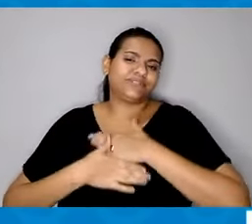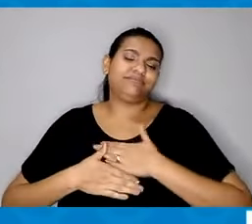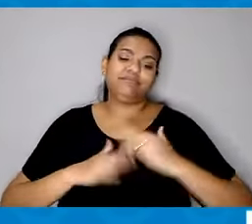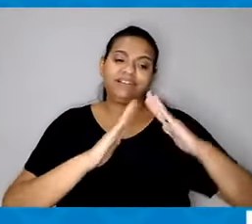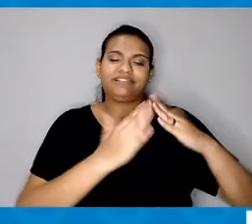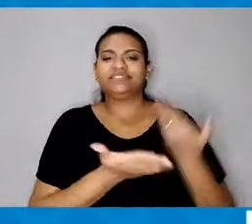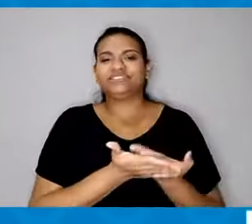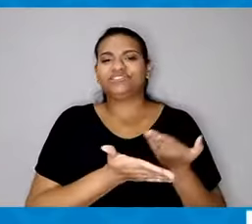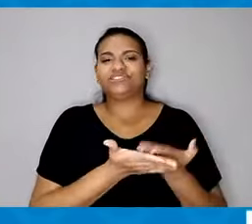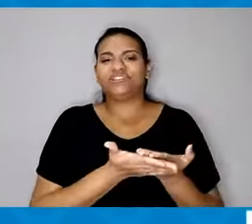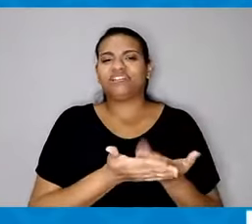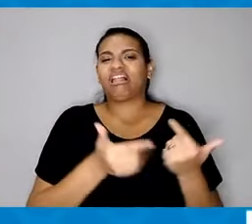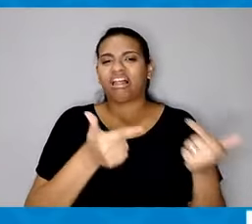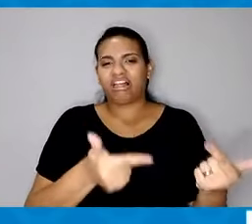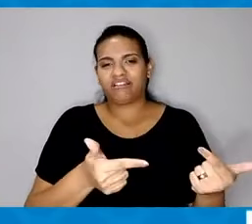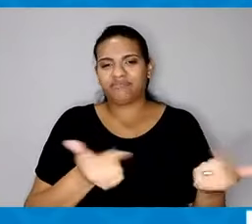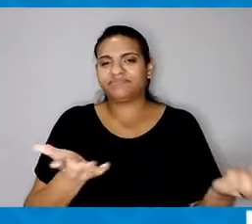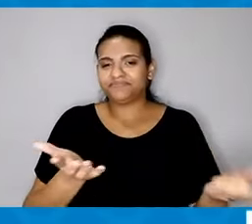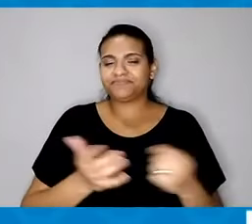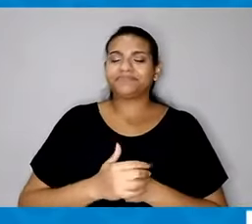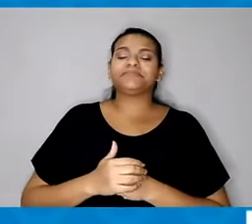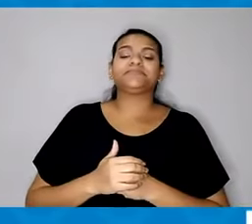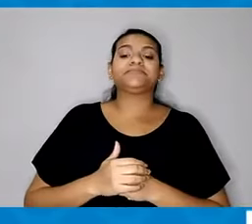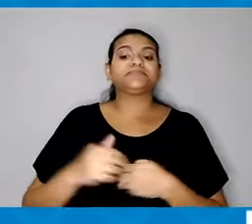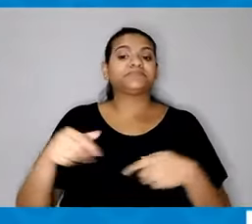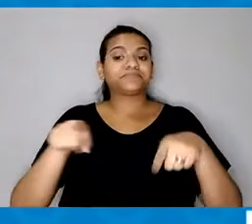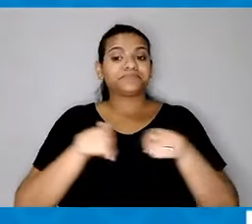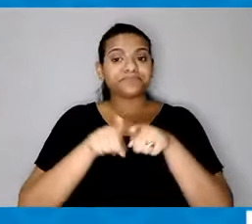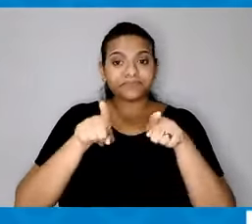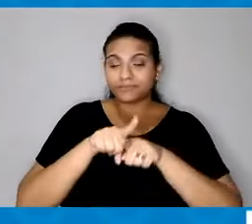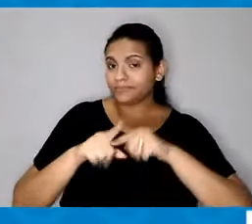que é fundamental é a liderança, tá?